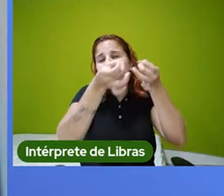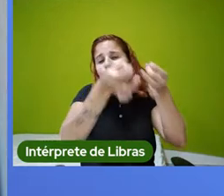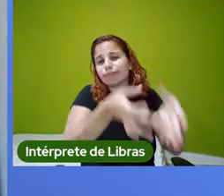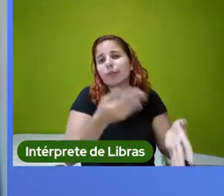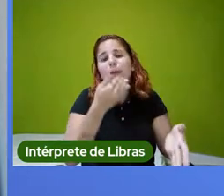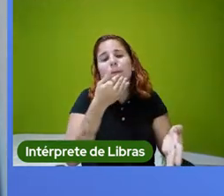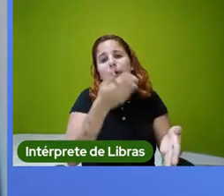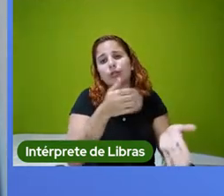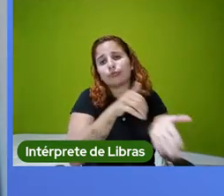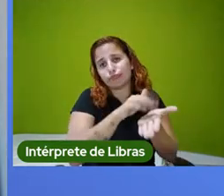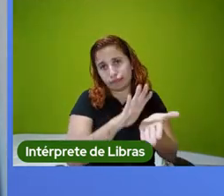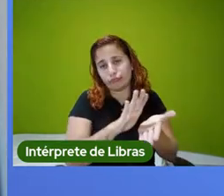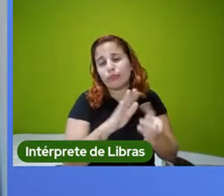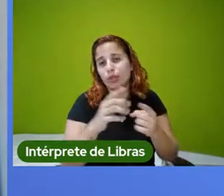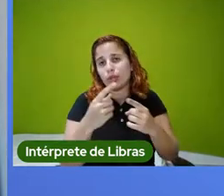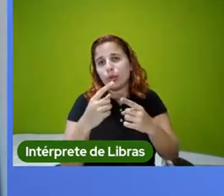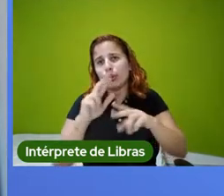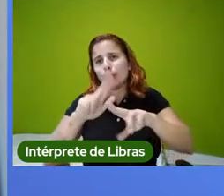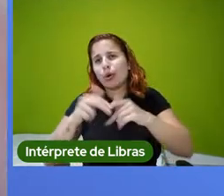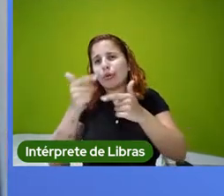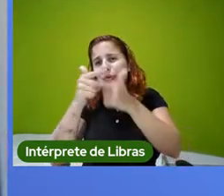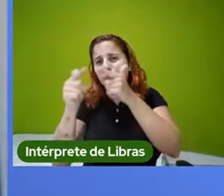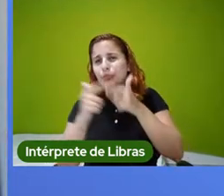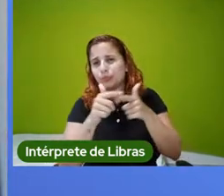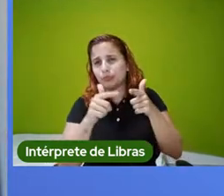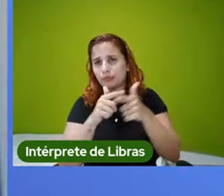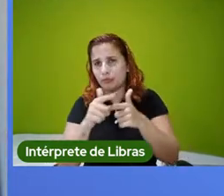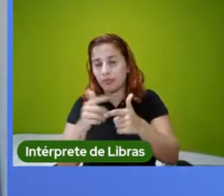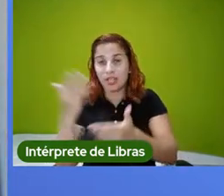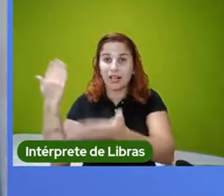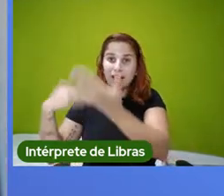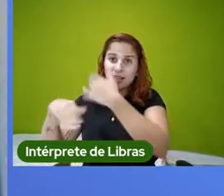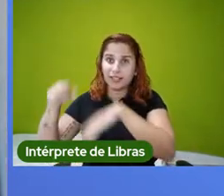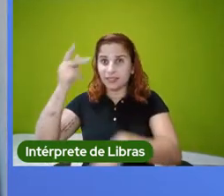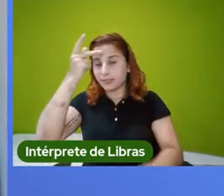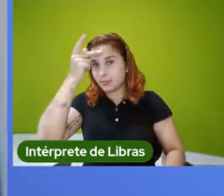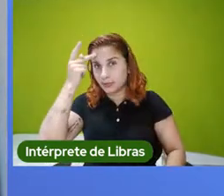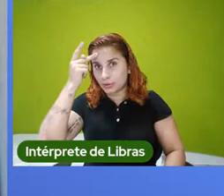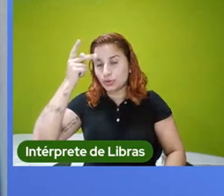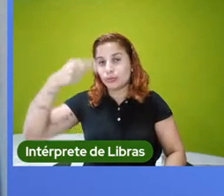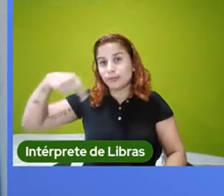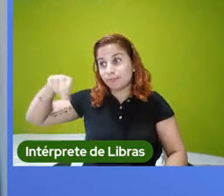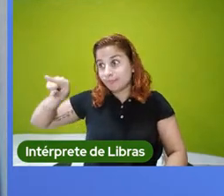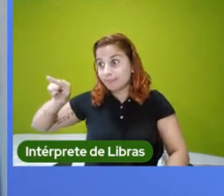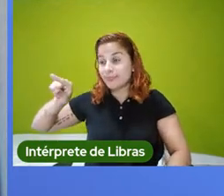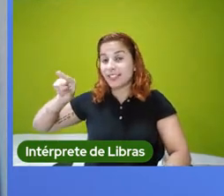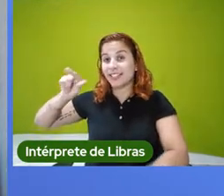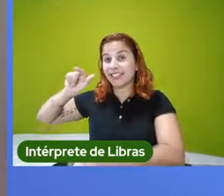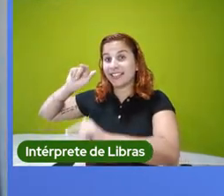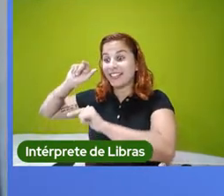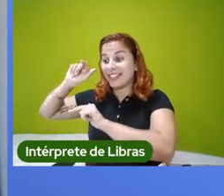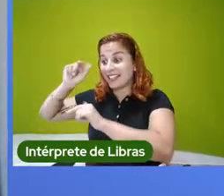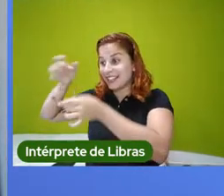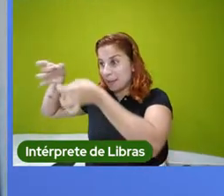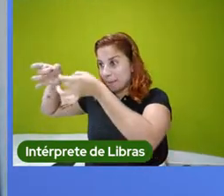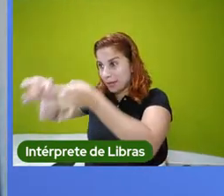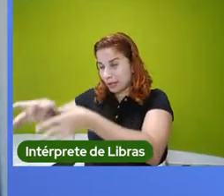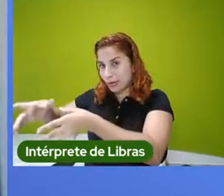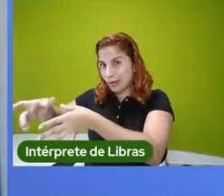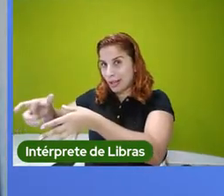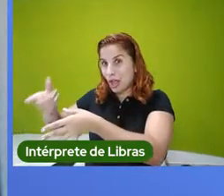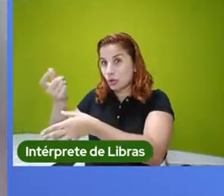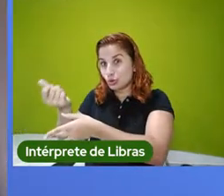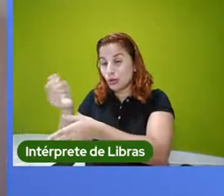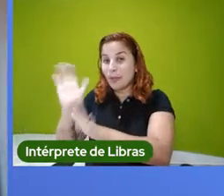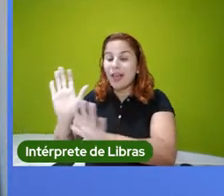Isso ocorria no caso do BPC, né? As pessoas deixavam de receber o BPC, ia para o mercado de trabalho, 3 meses depois eram demitidas e